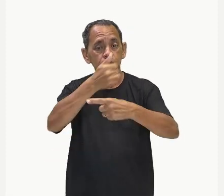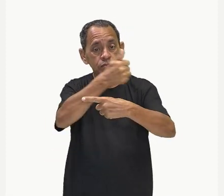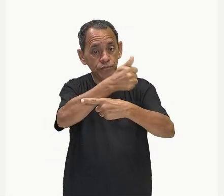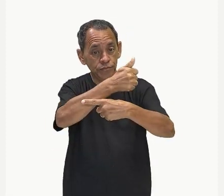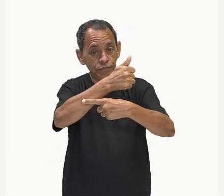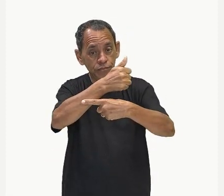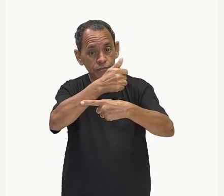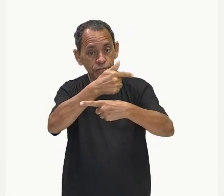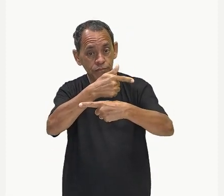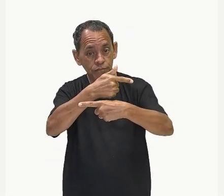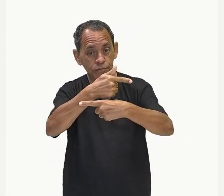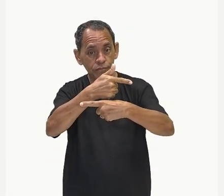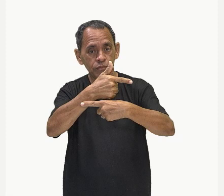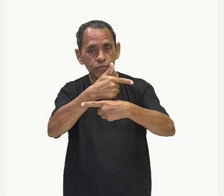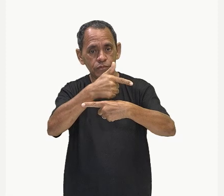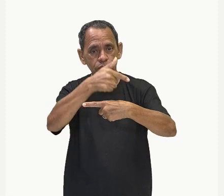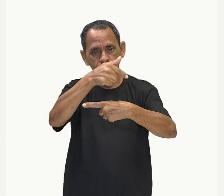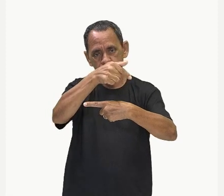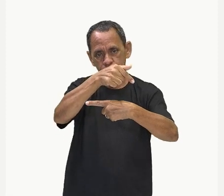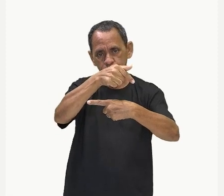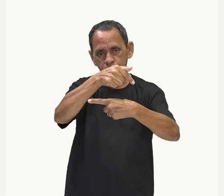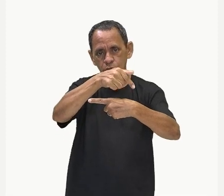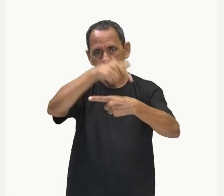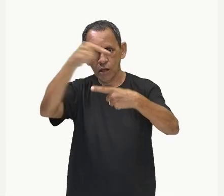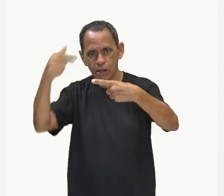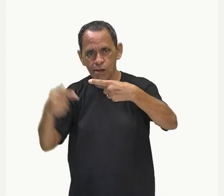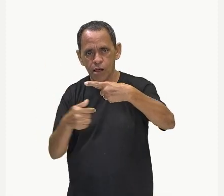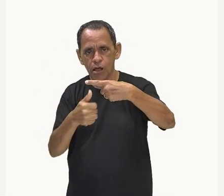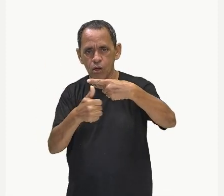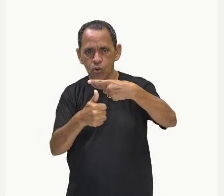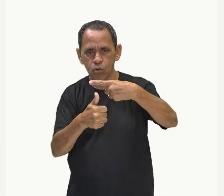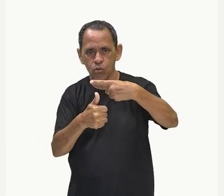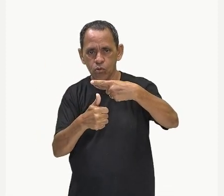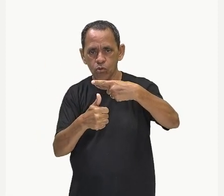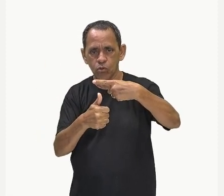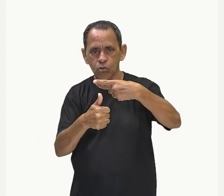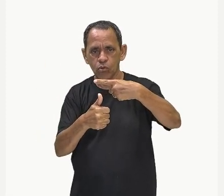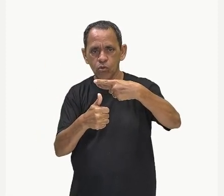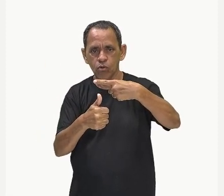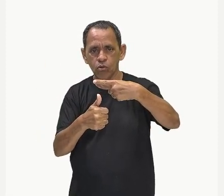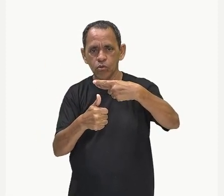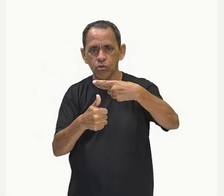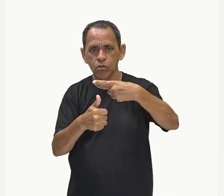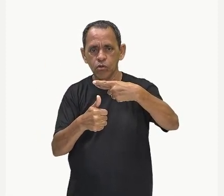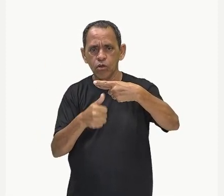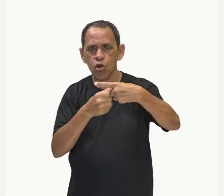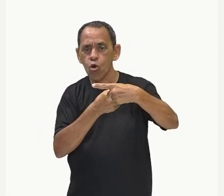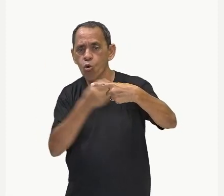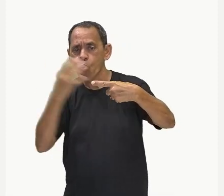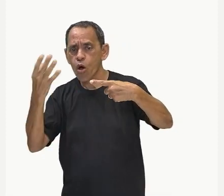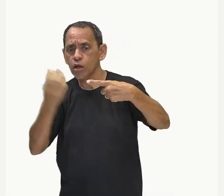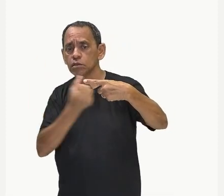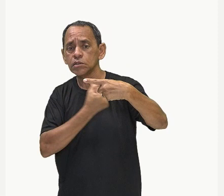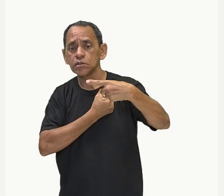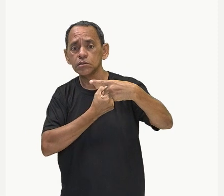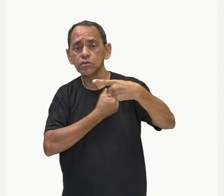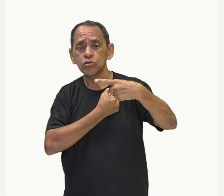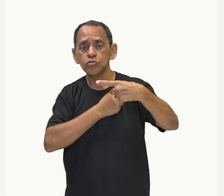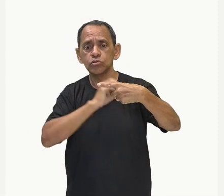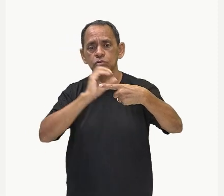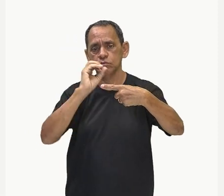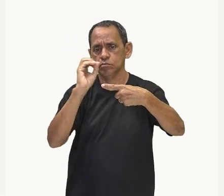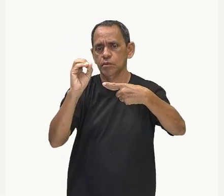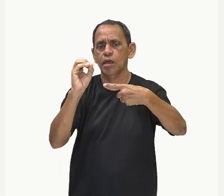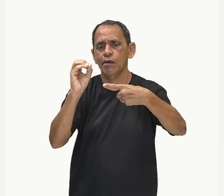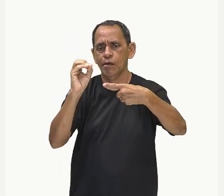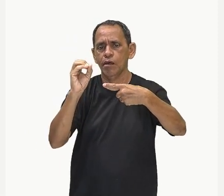embaixo você já vai colocar o 1, e você vai colocar a quantidade de zeros de acordo com a quantidade de casas